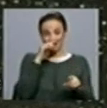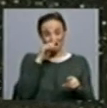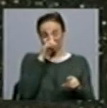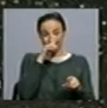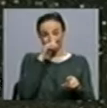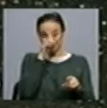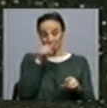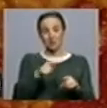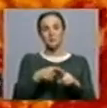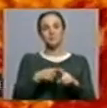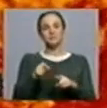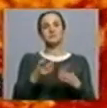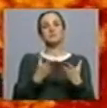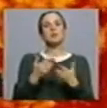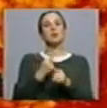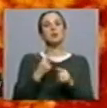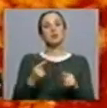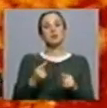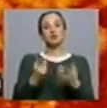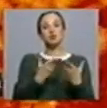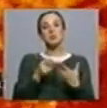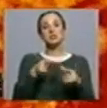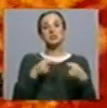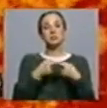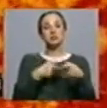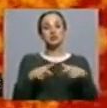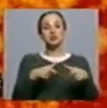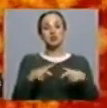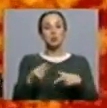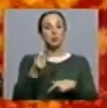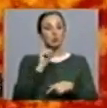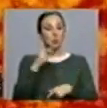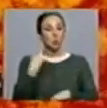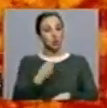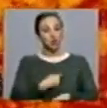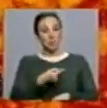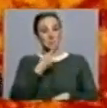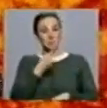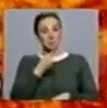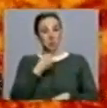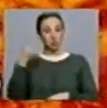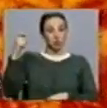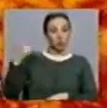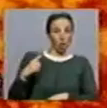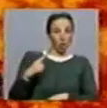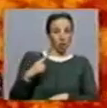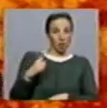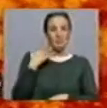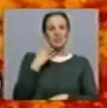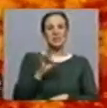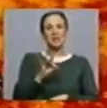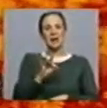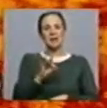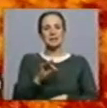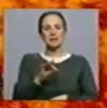interessante este estudo. Porquê é que nós estudamos este tipo de estrelas? Porque são fundamentais para nós percebermos o nosso próprio Sol e tentar fazer uma espécie quase